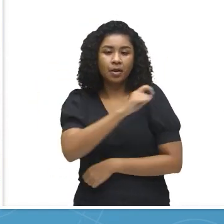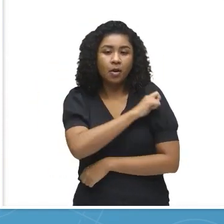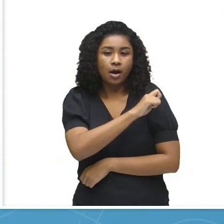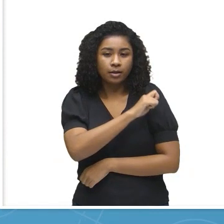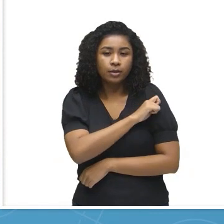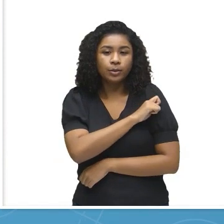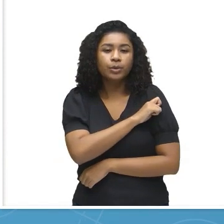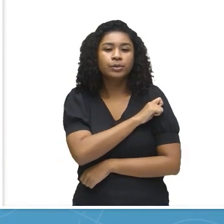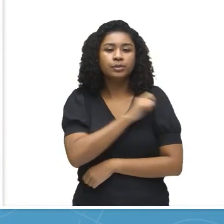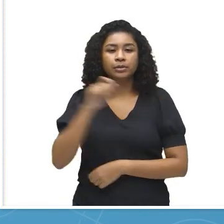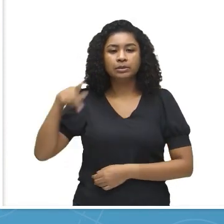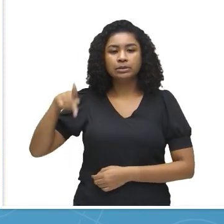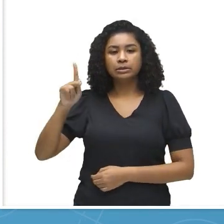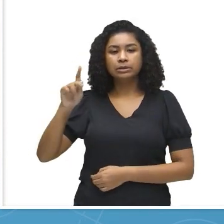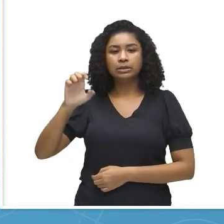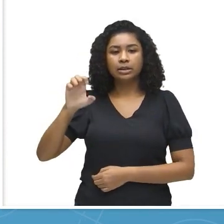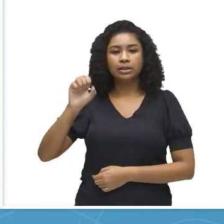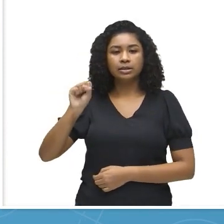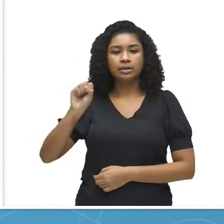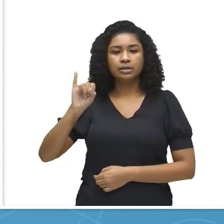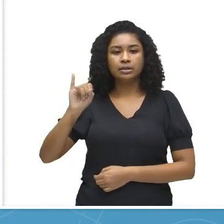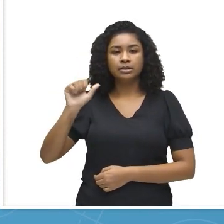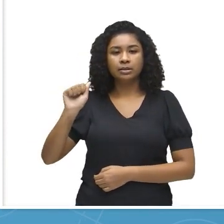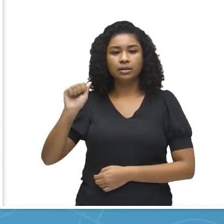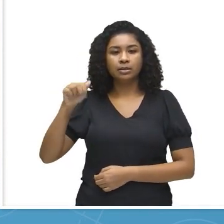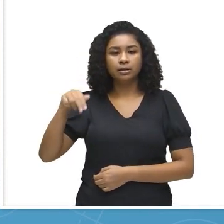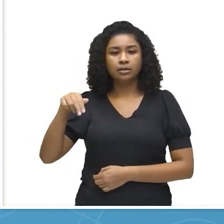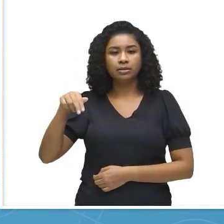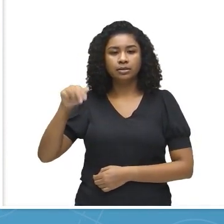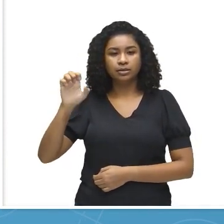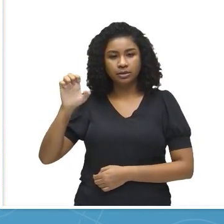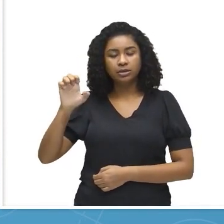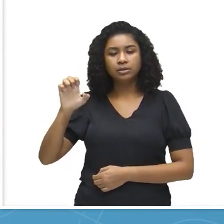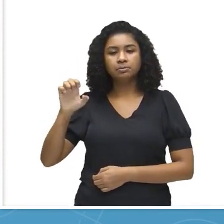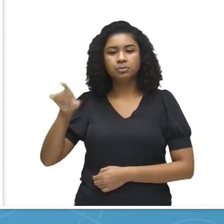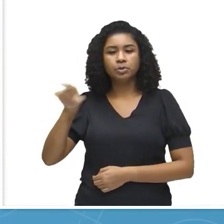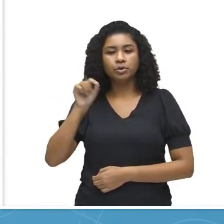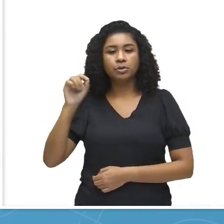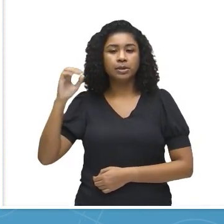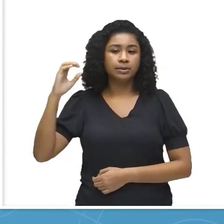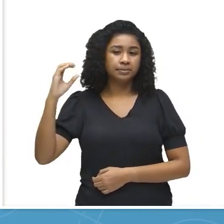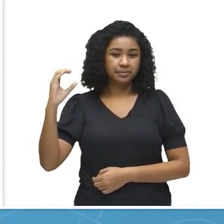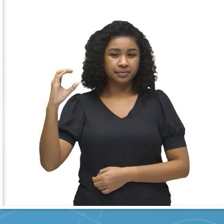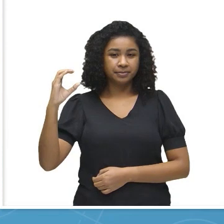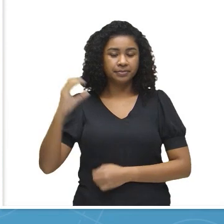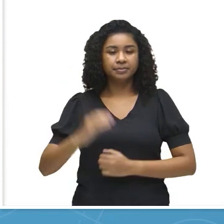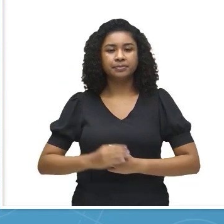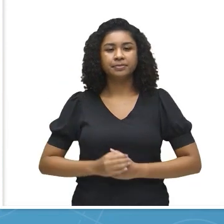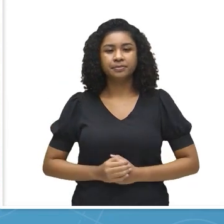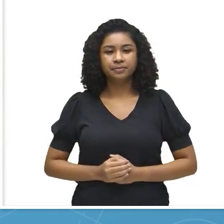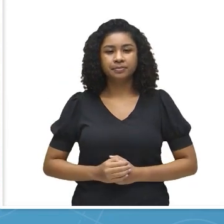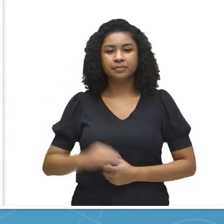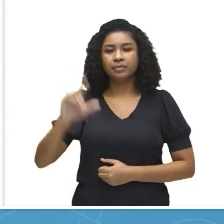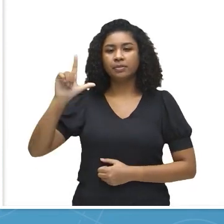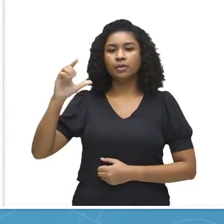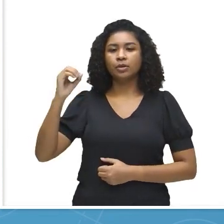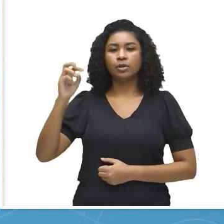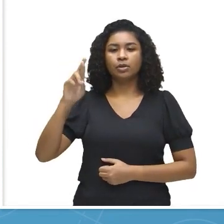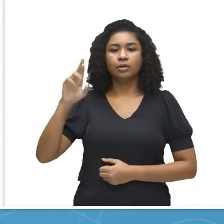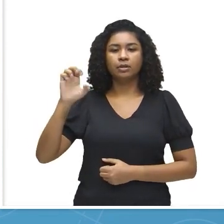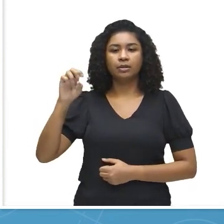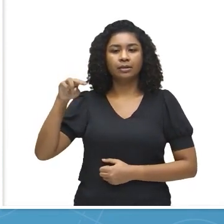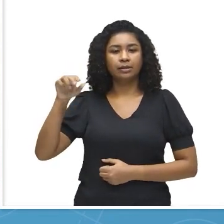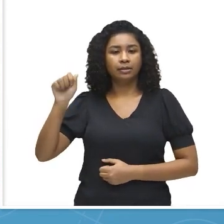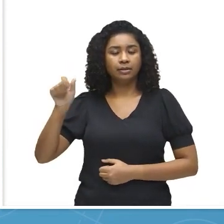respostas. A Kessiane Manoel marcou para a gente a alternativa C. A Lorena também aqui